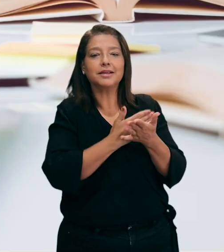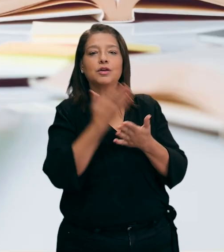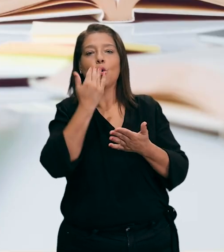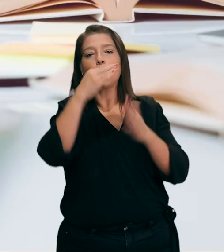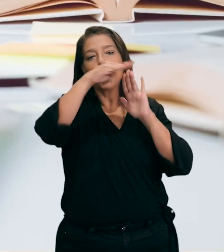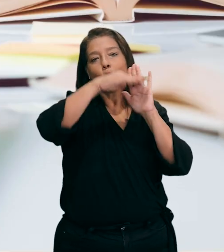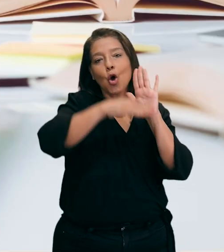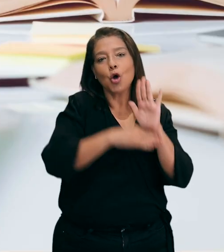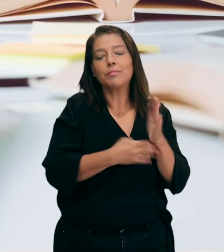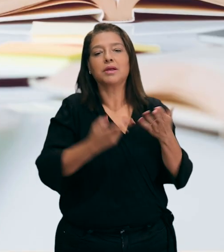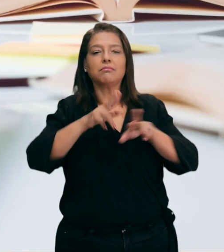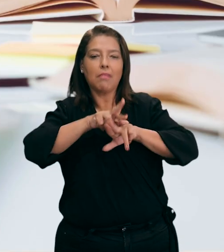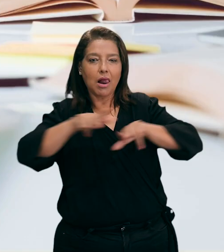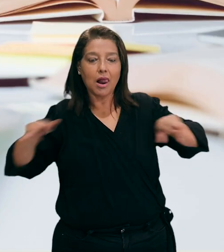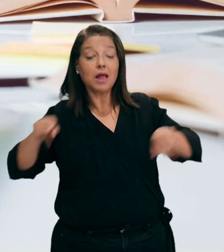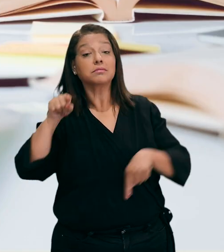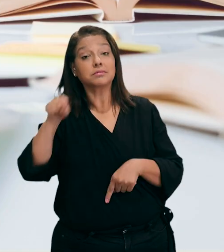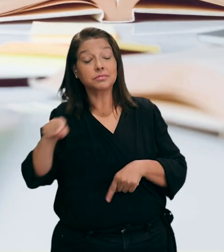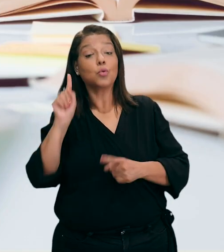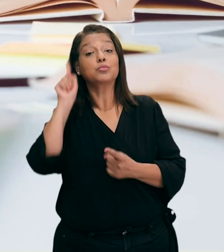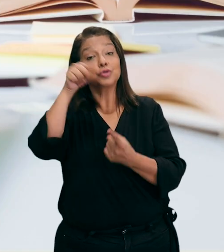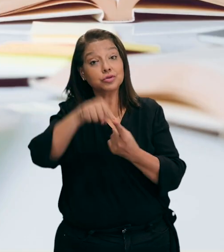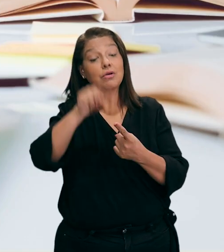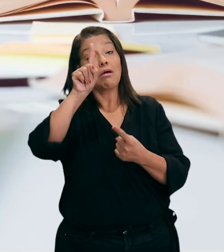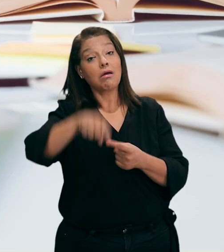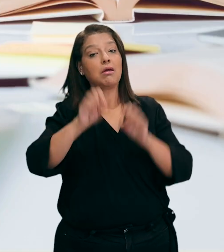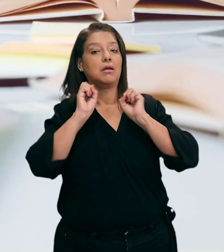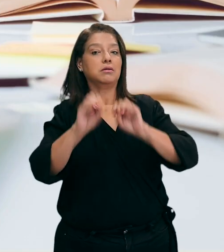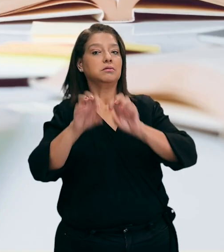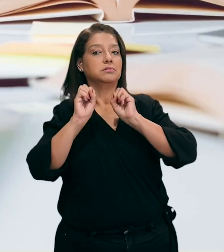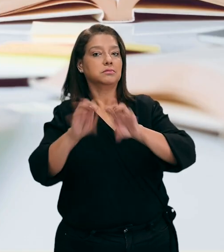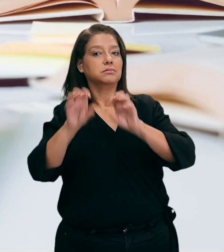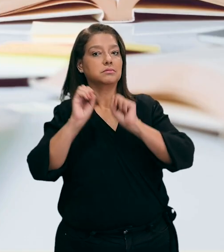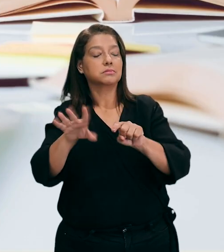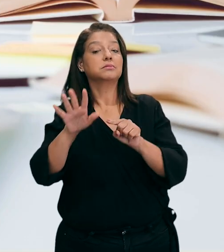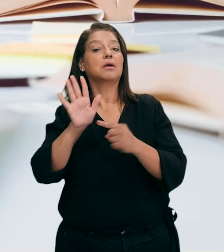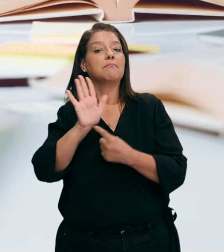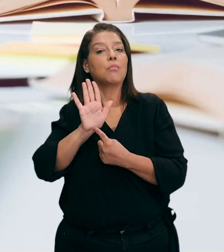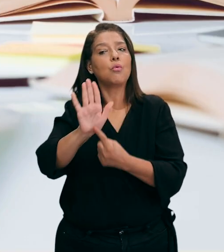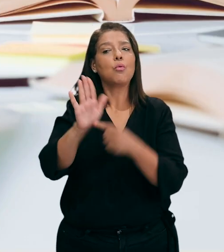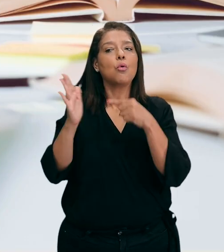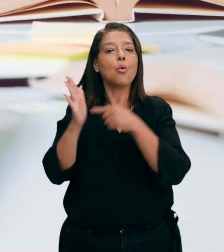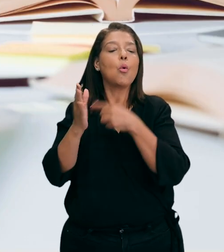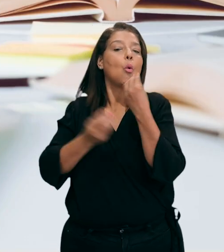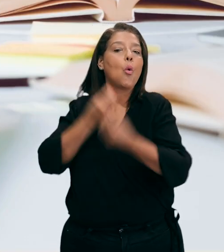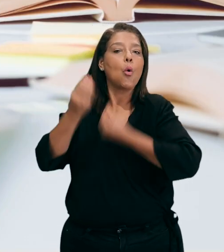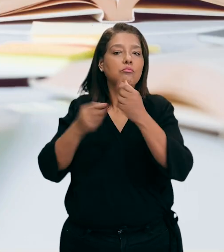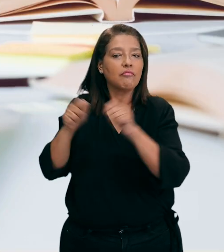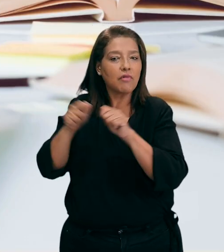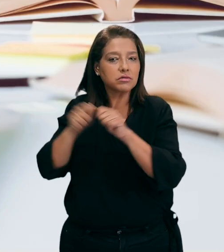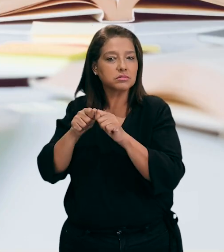tutoriais, geralmente têm a finalidade de ensinar, de indicar como fazer algo.